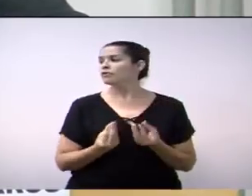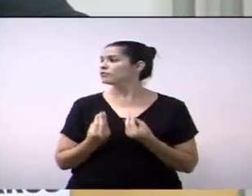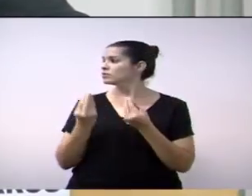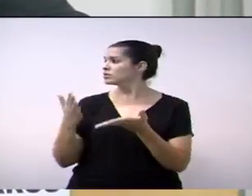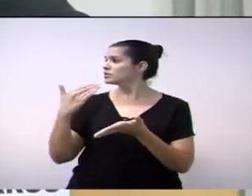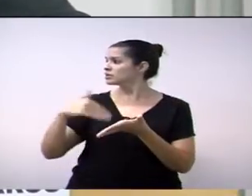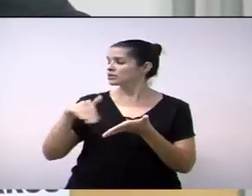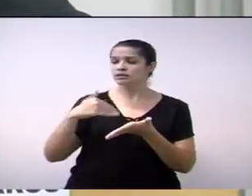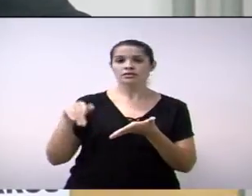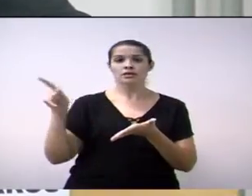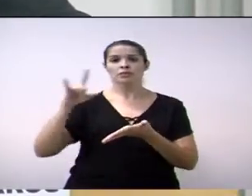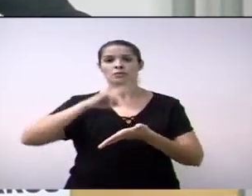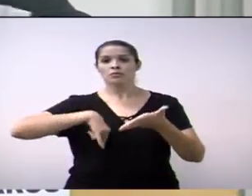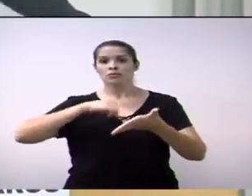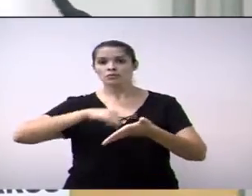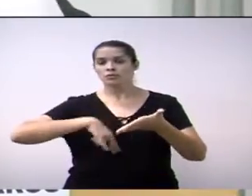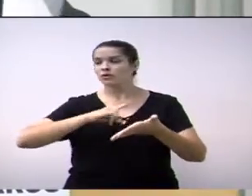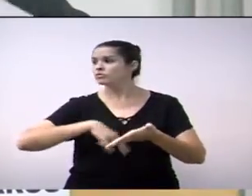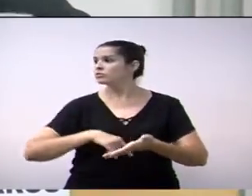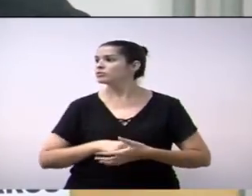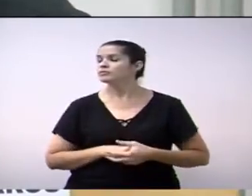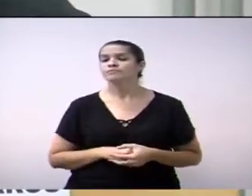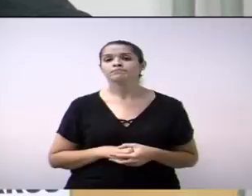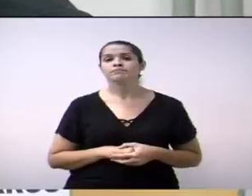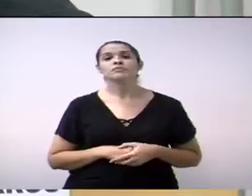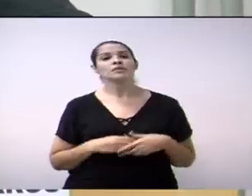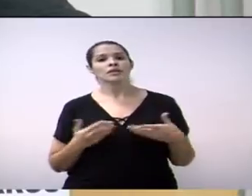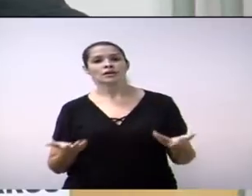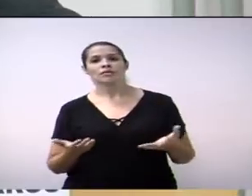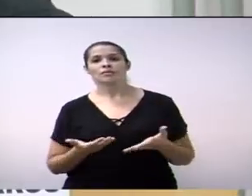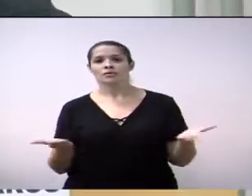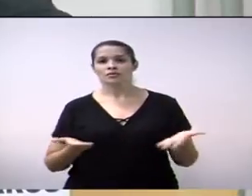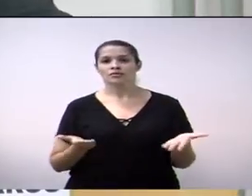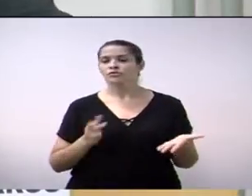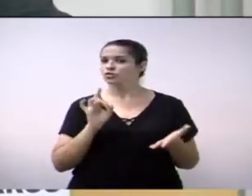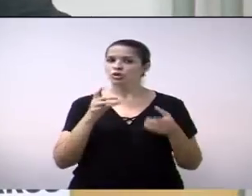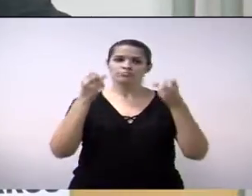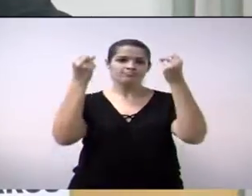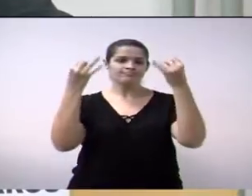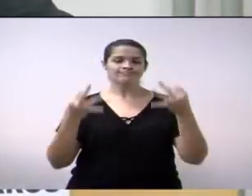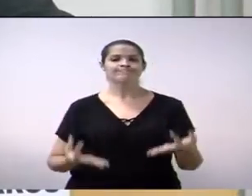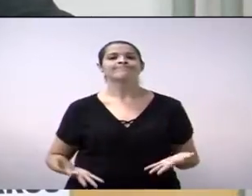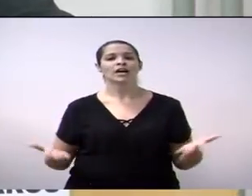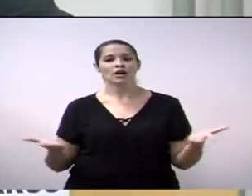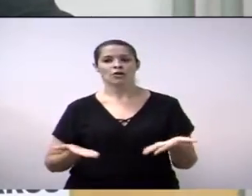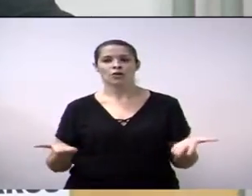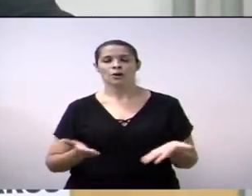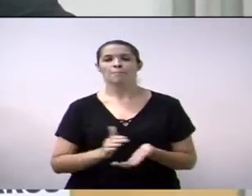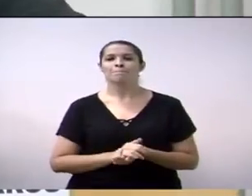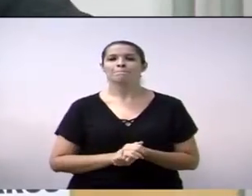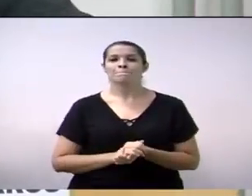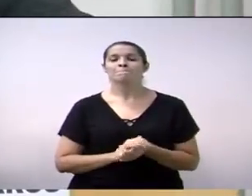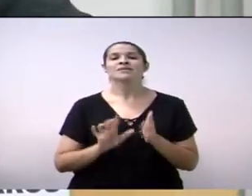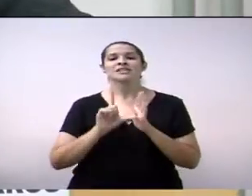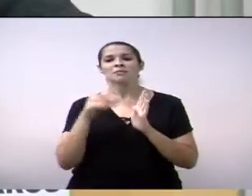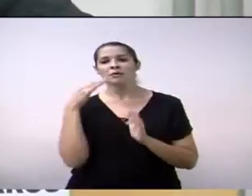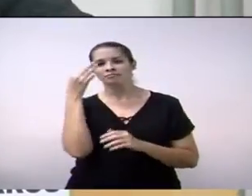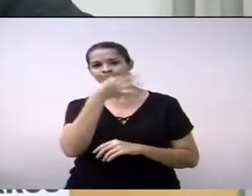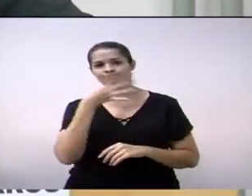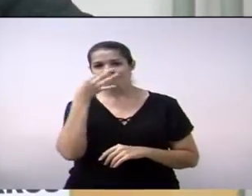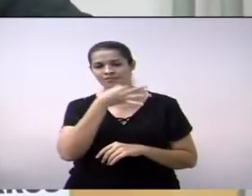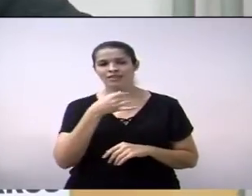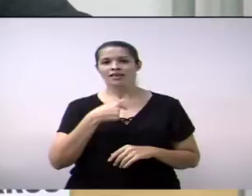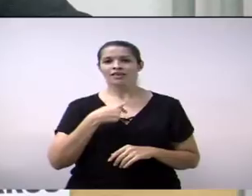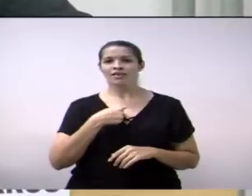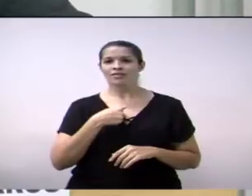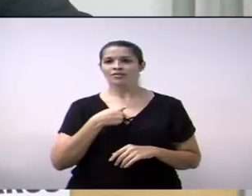Davi. Então, senhor presidente, são essas as minhas palavras nesse primeiro momento. As demais falas eu quero deixar